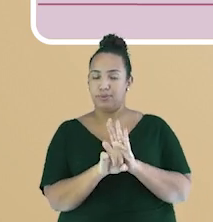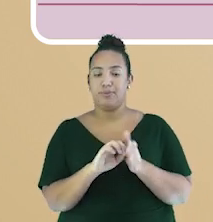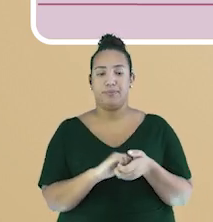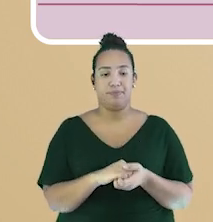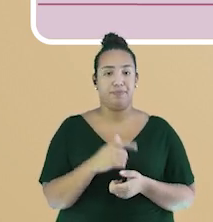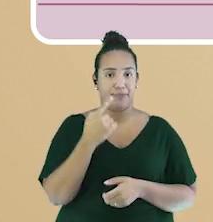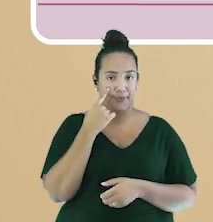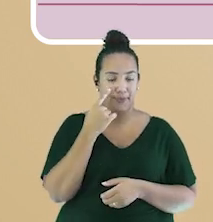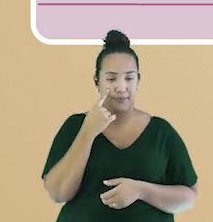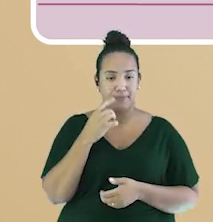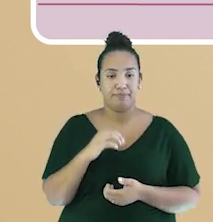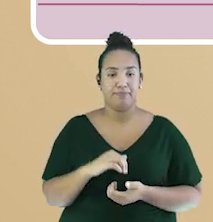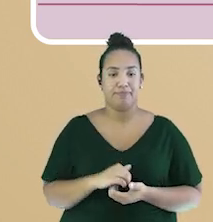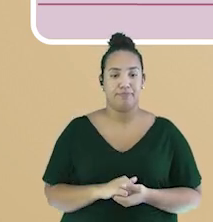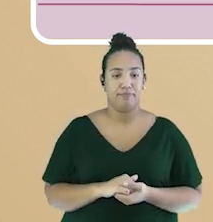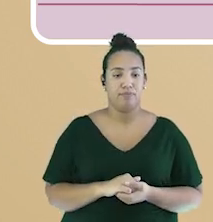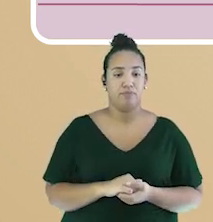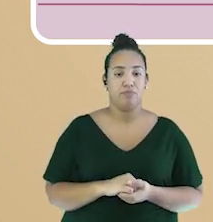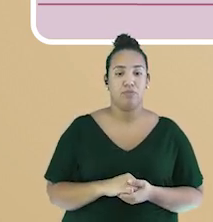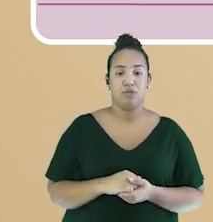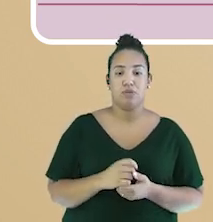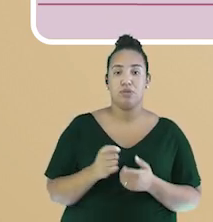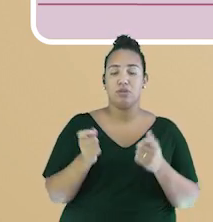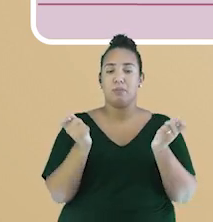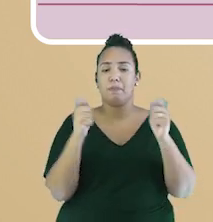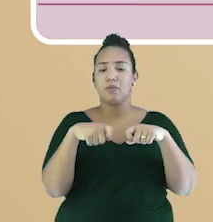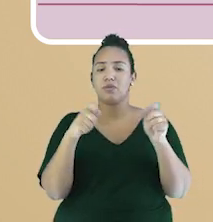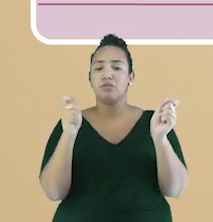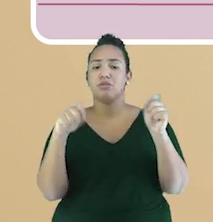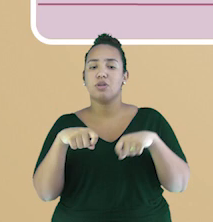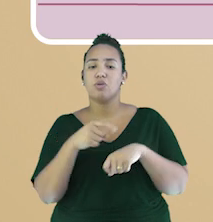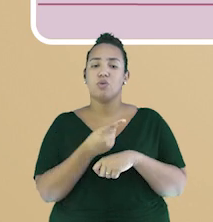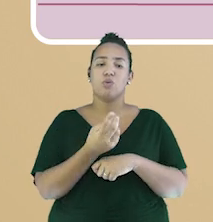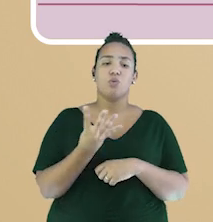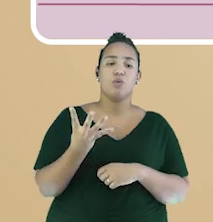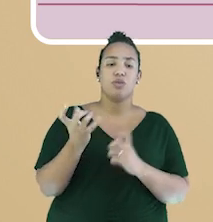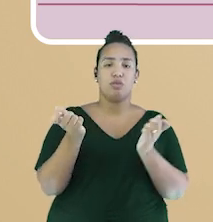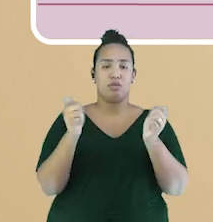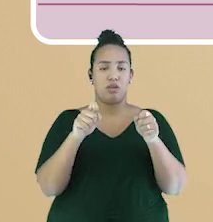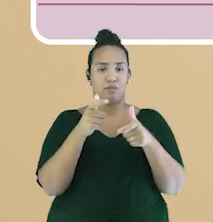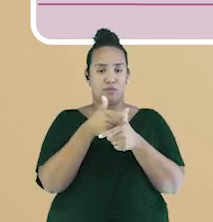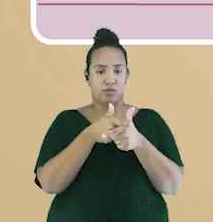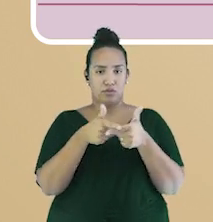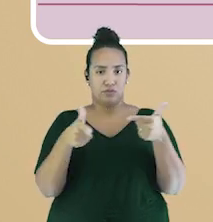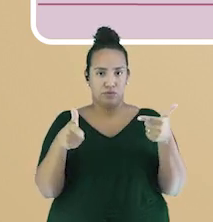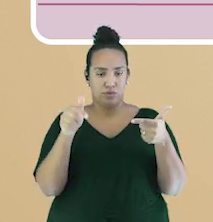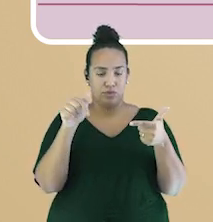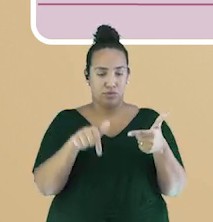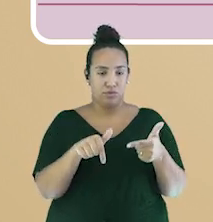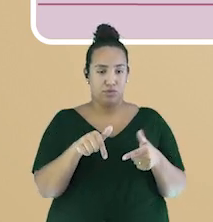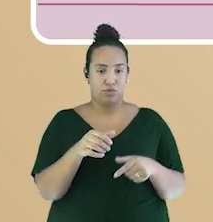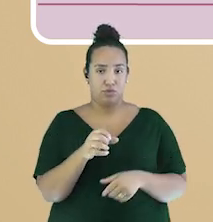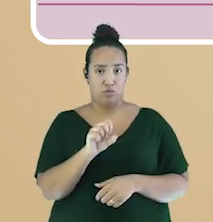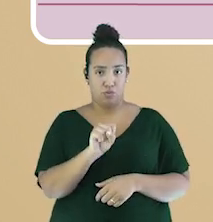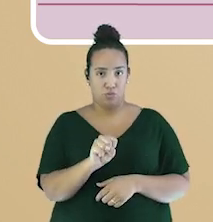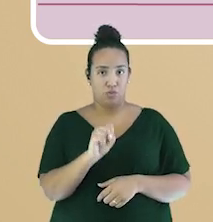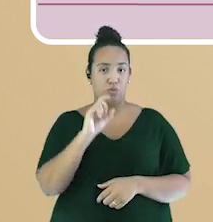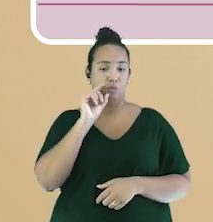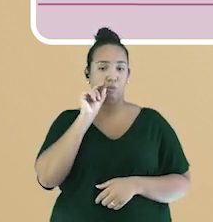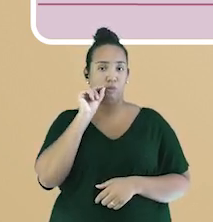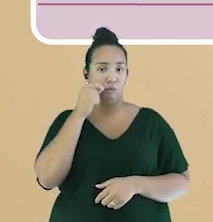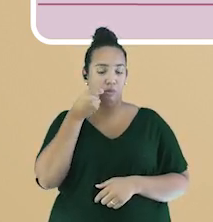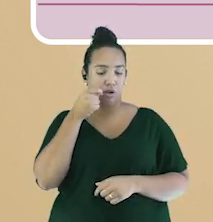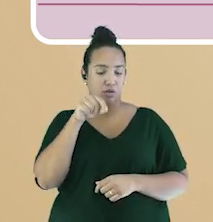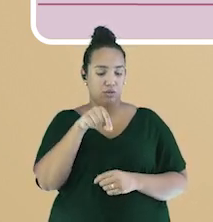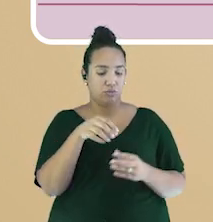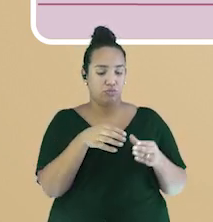pergunta. De quantas maneiras diferentes eu posso dividir essas 8 balas em grupos? Só que